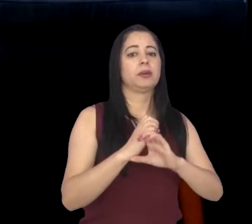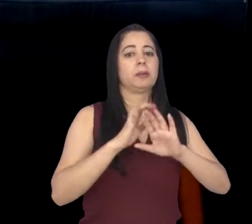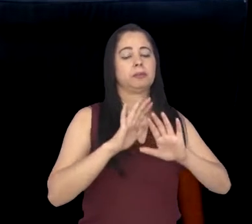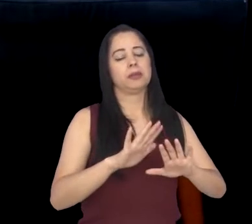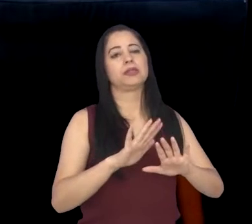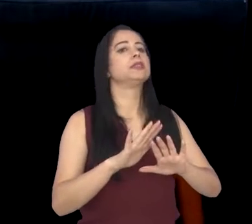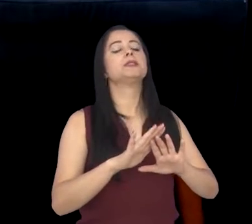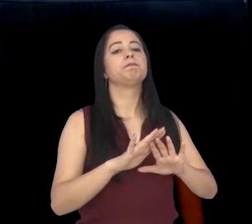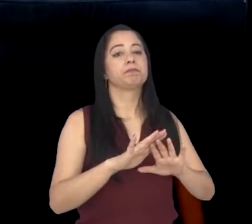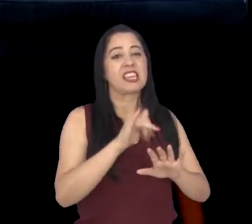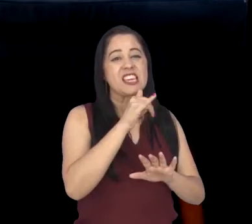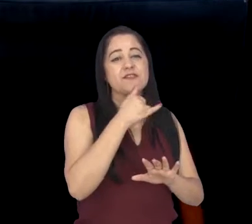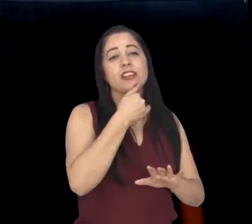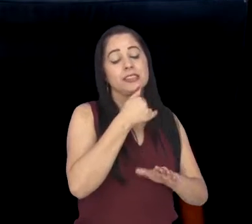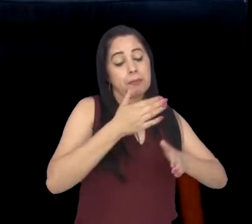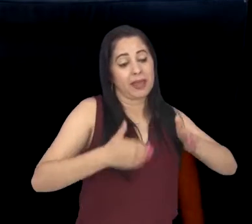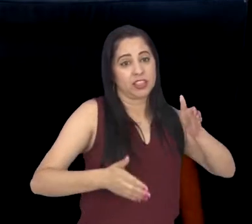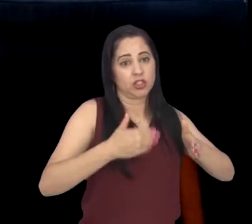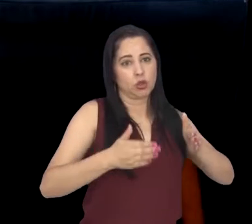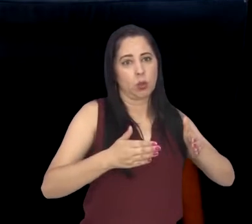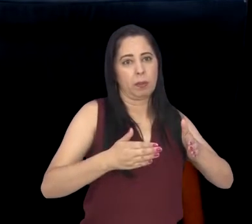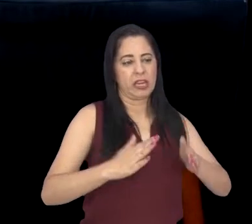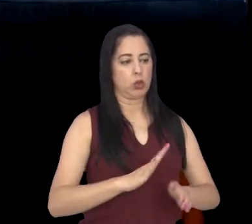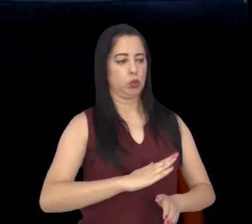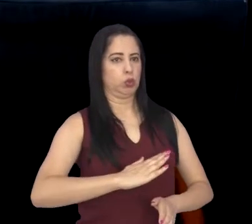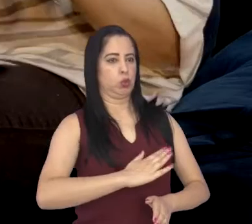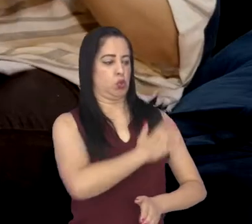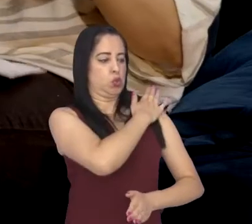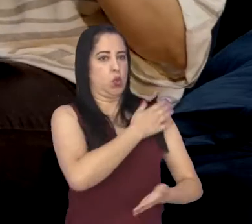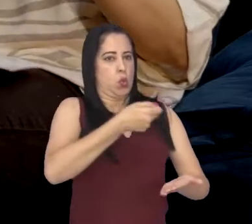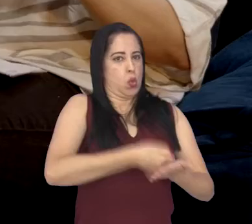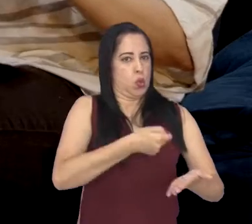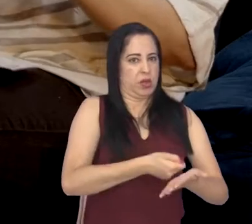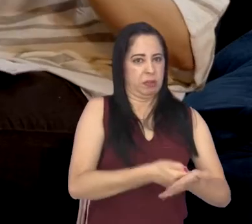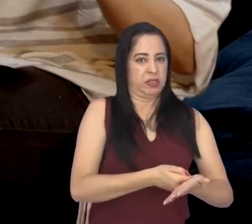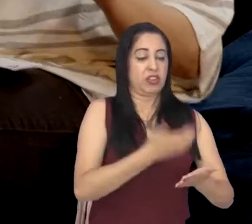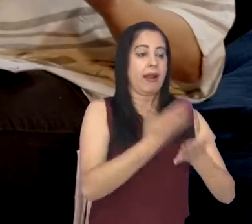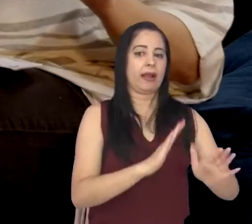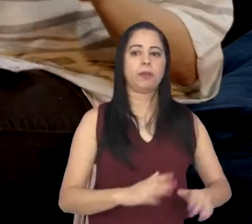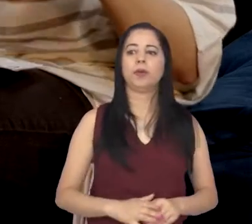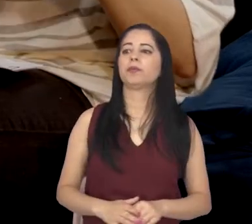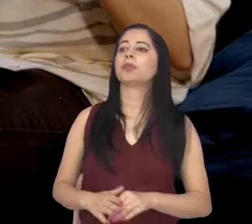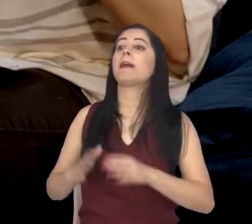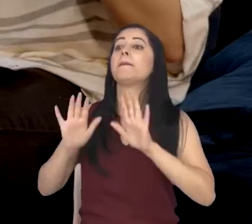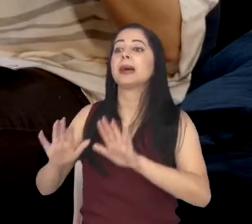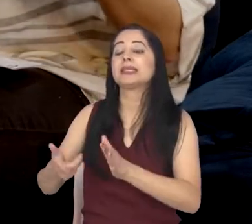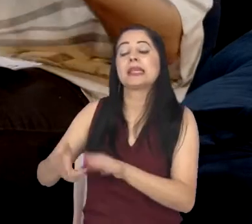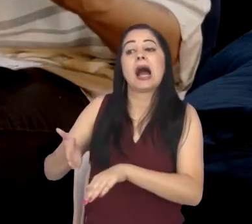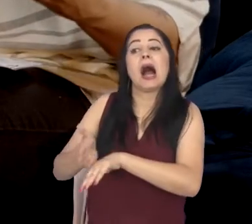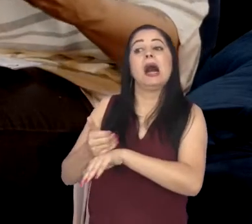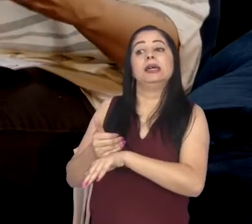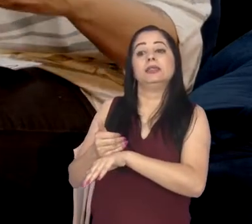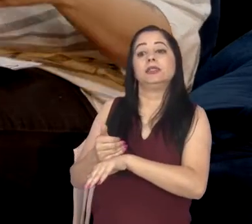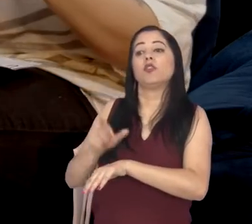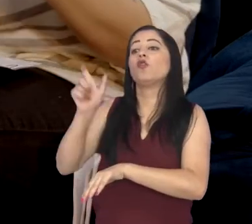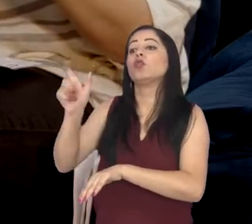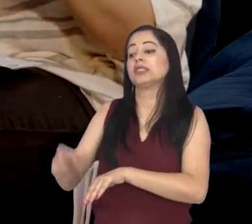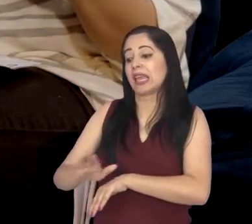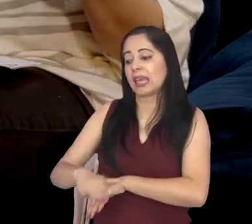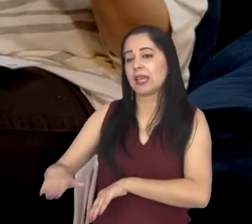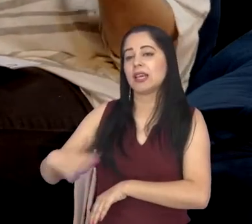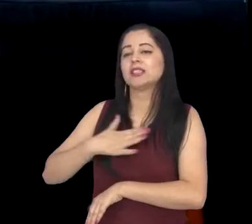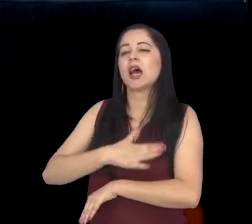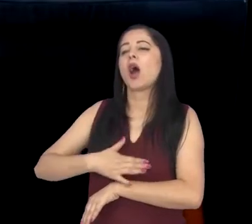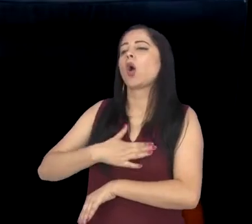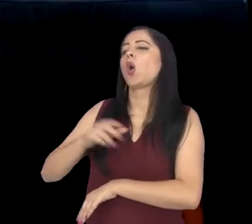infelizmente a ditadura militar acabou com as estradas de ferro. Mas antes disso, eu quero saber, você, criancinha, o que você gostava de fazer?